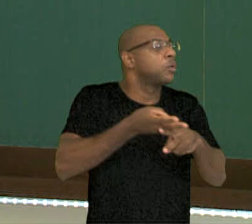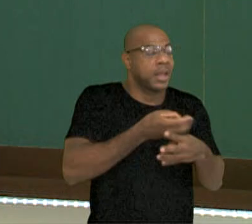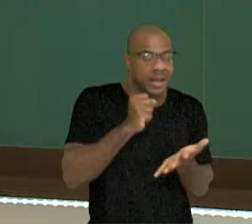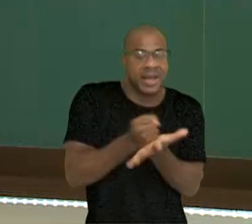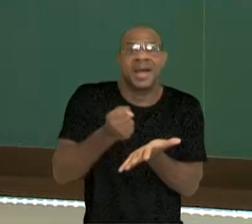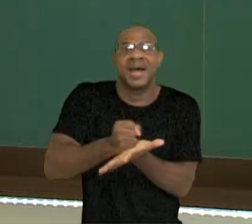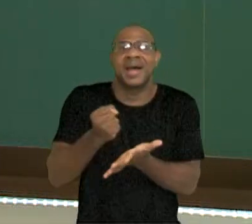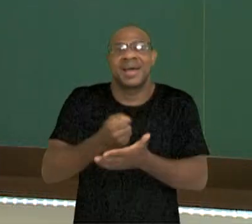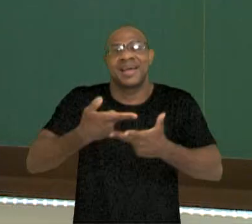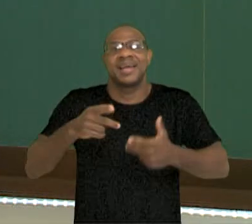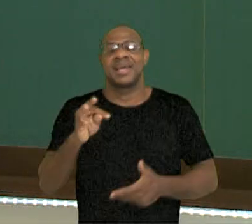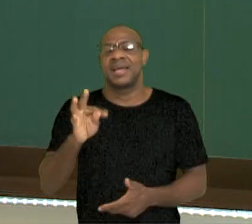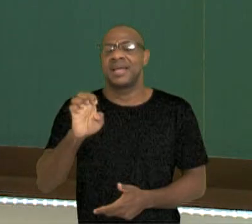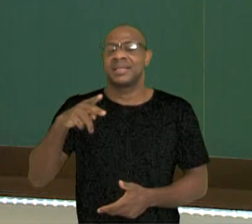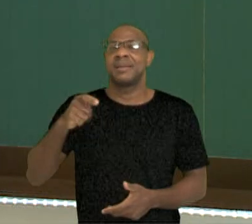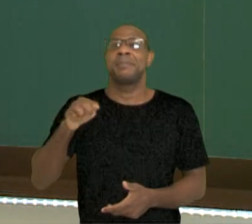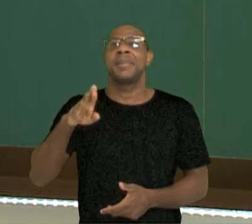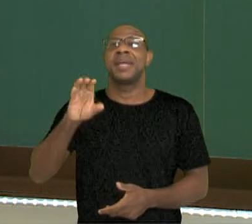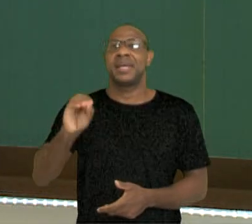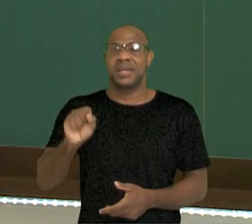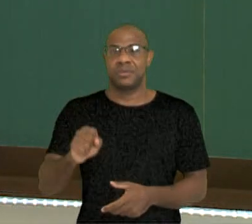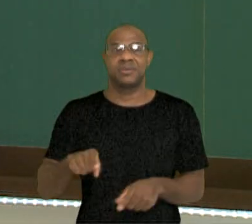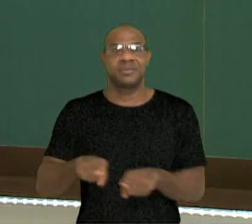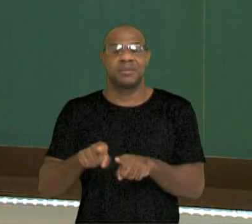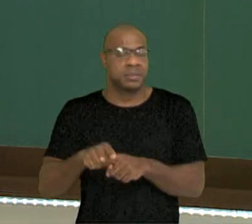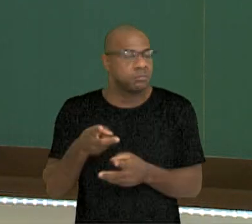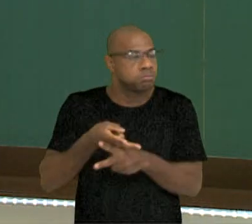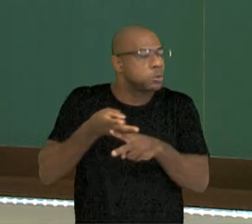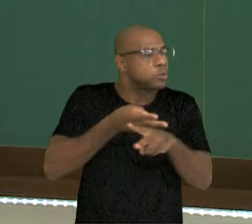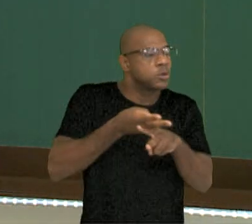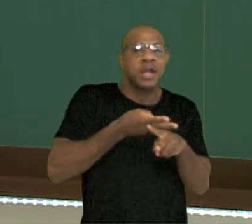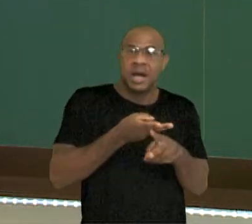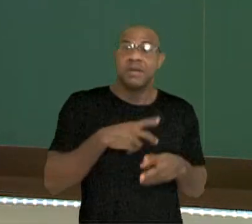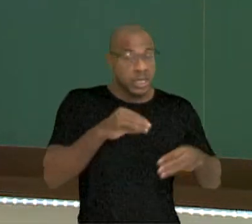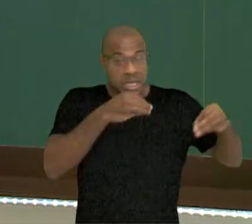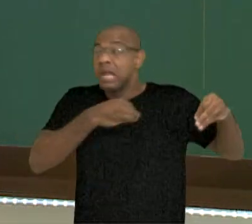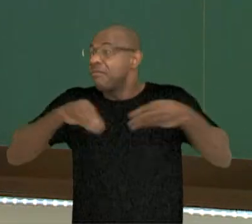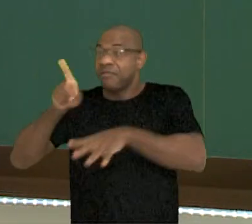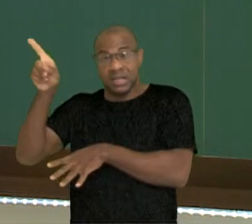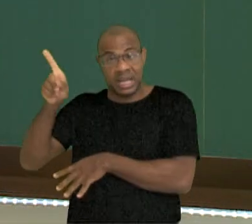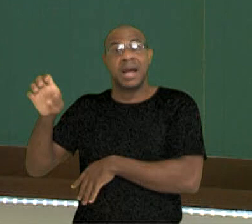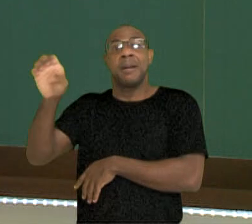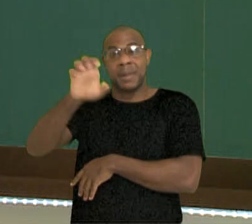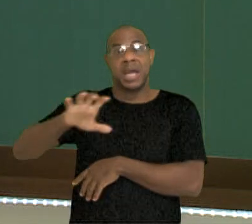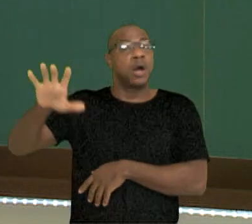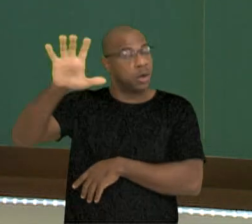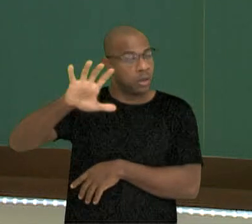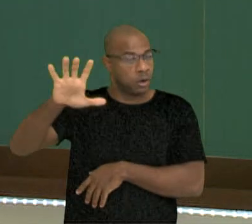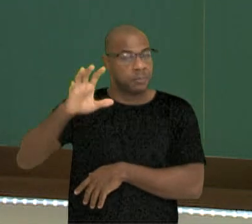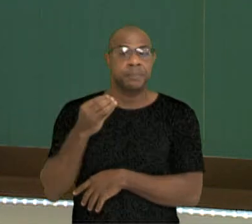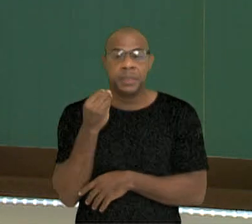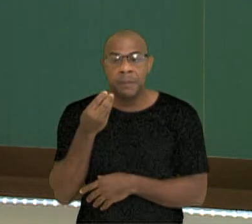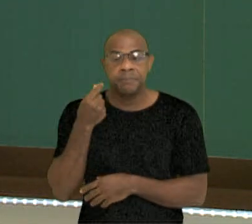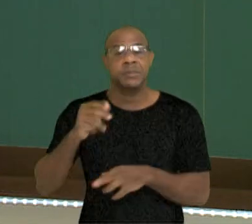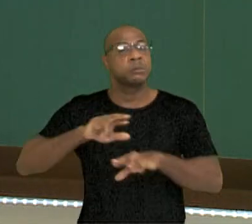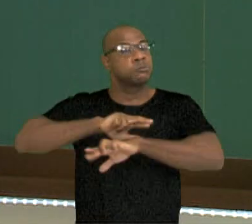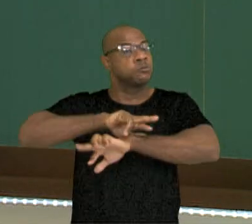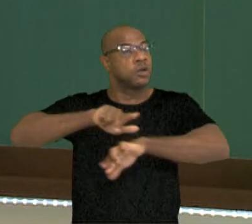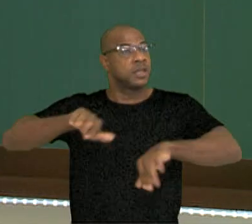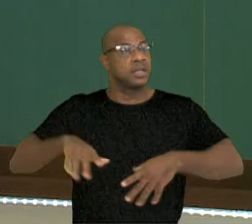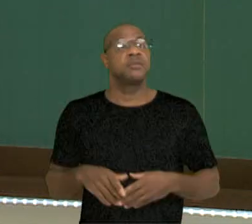do interior do Brasil e levavam essas especiarias para a Europa. Então eram novos temperos, novos sabores que